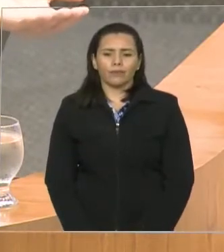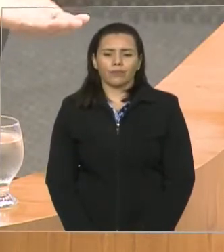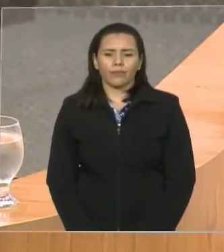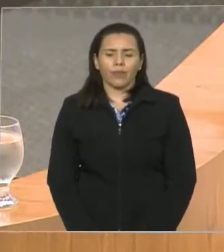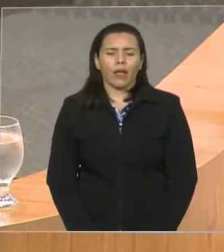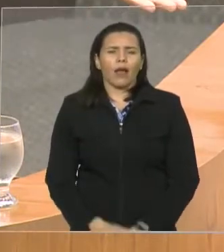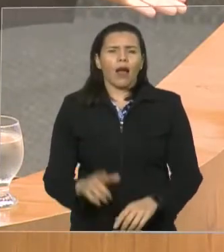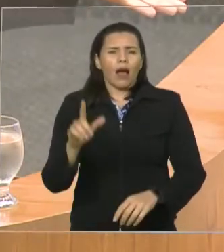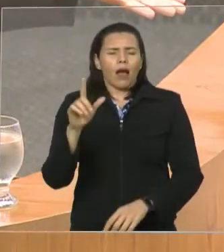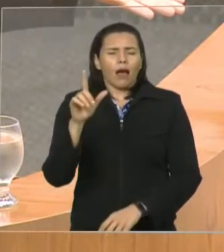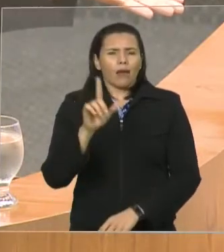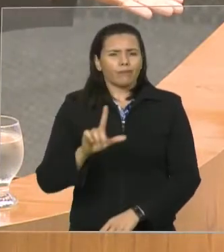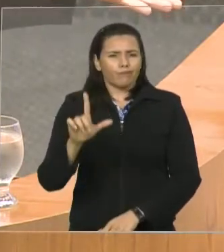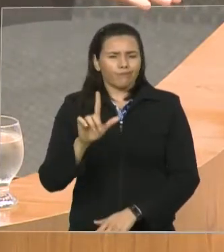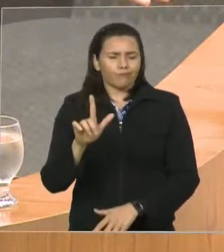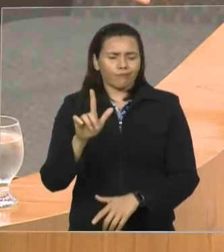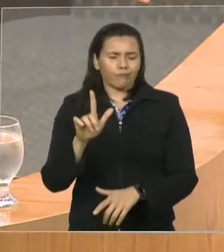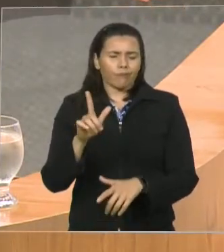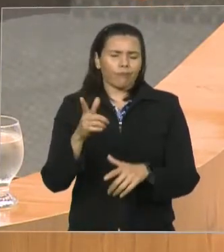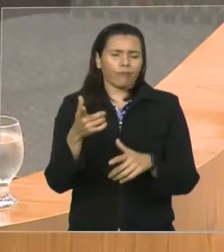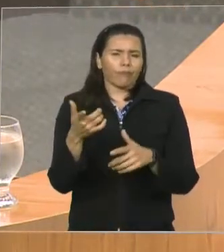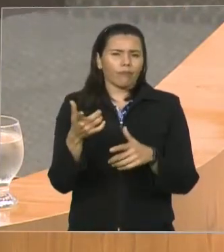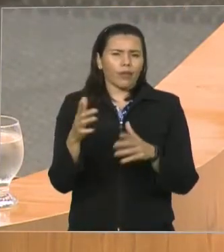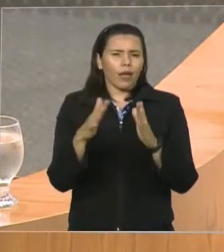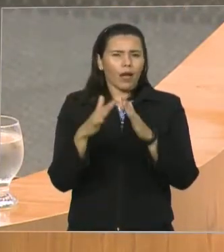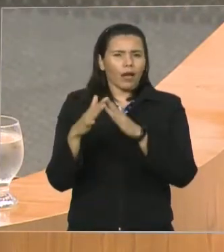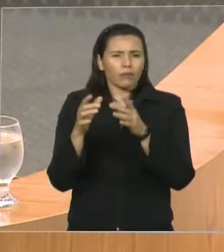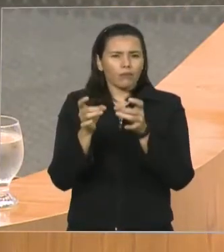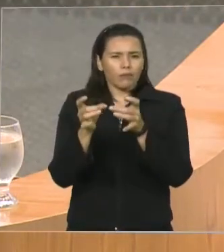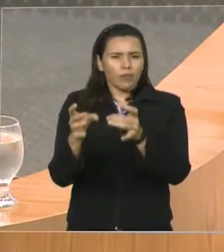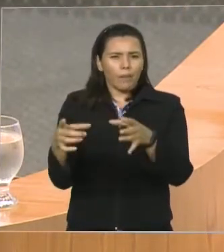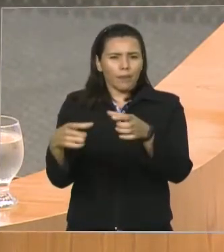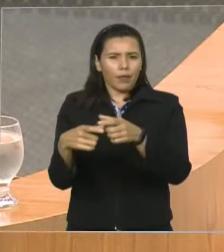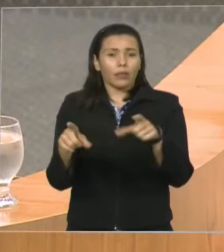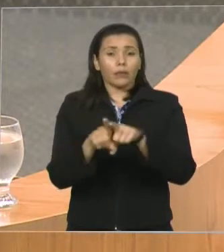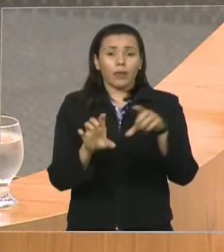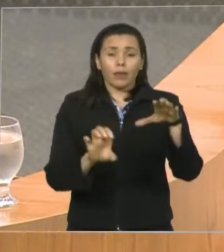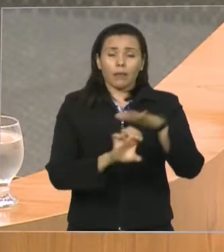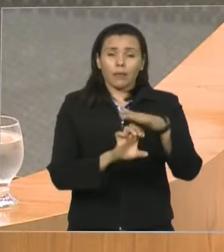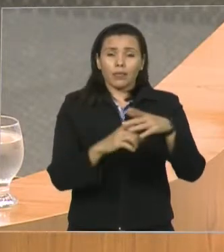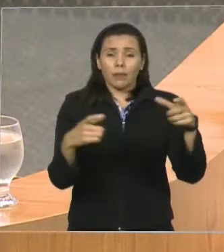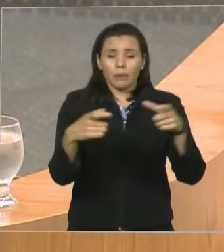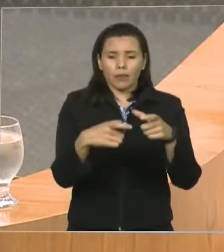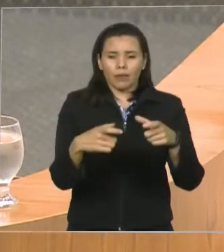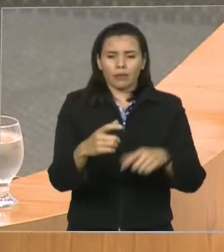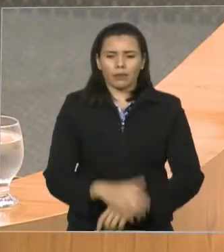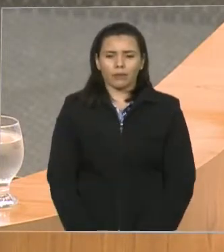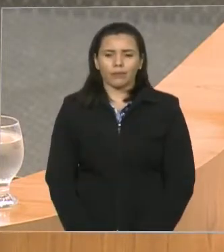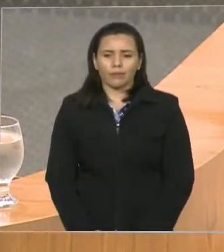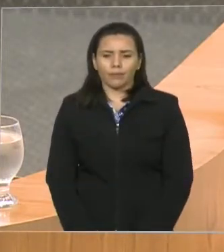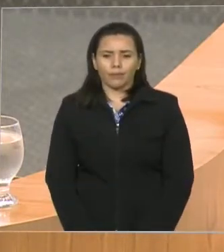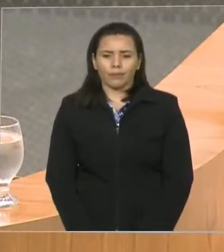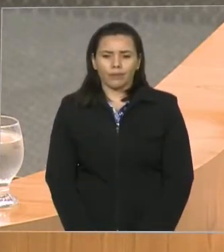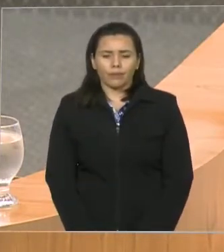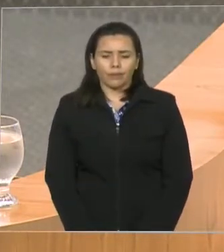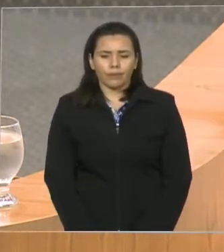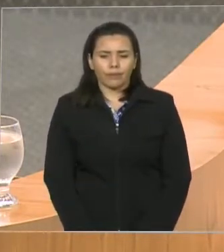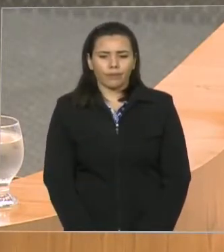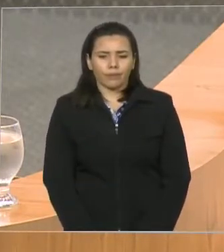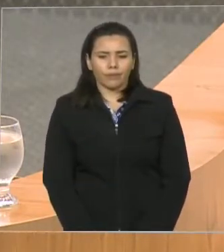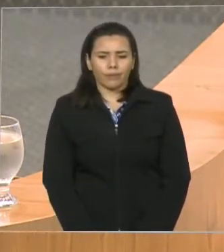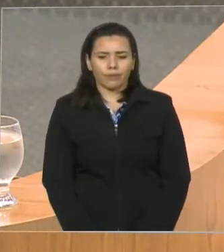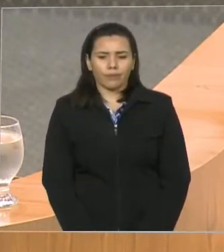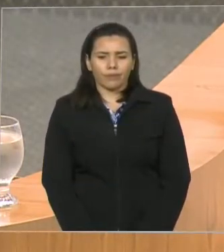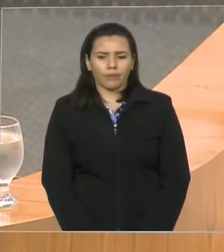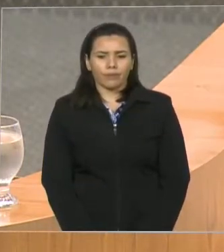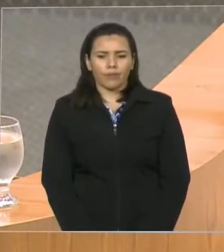do Maranhão de outrora e do Maranhão no presente. Não só do